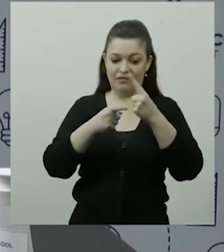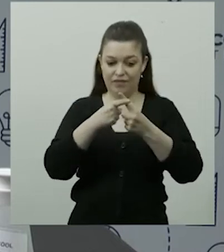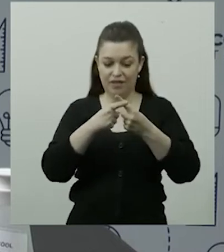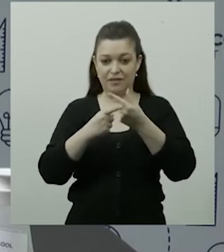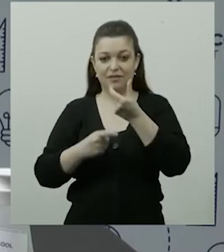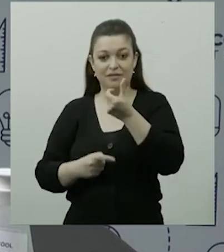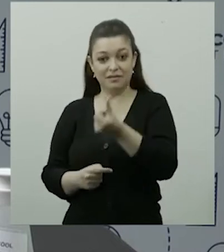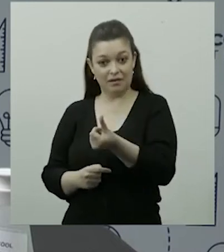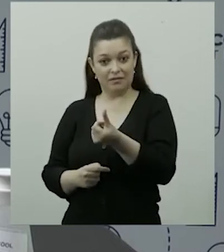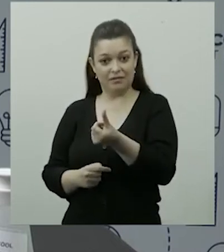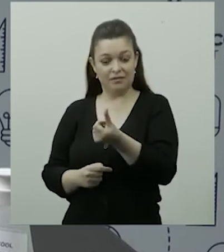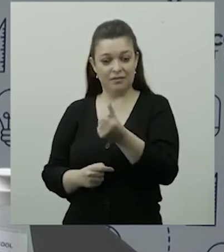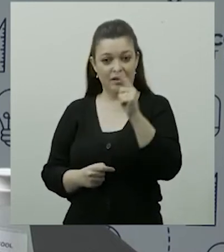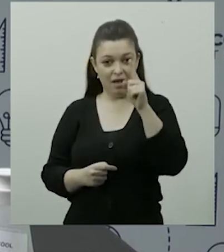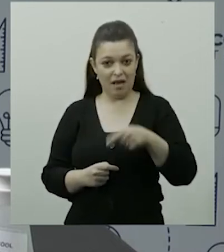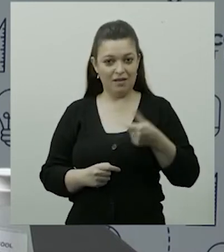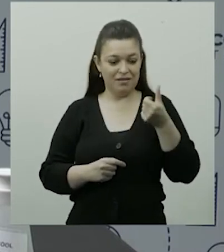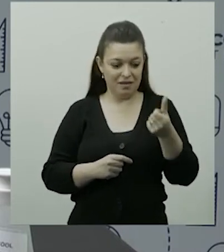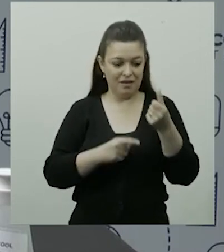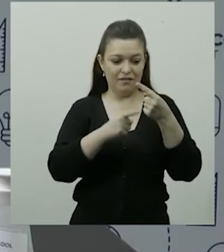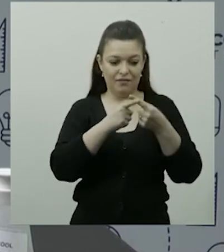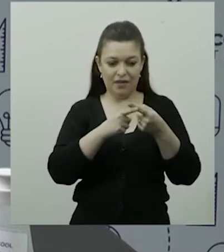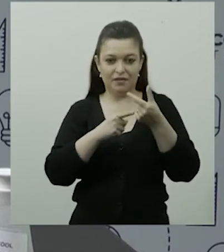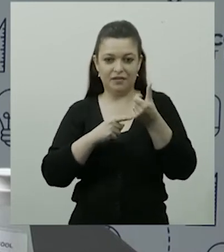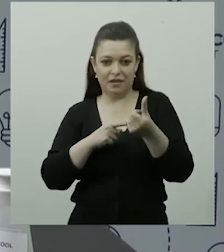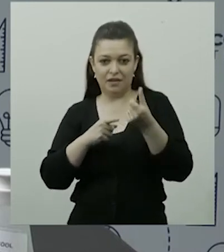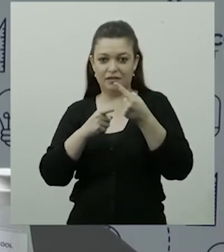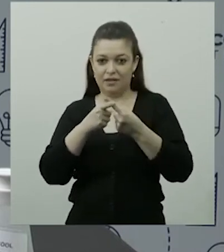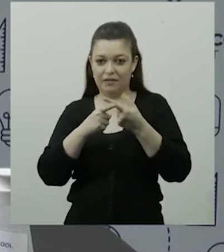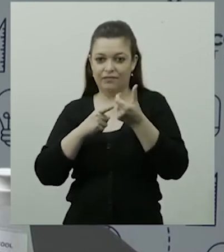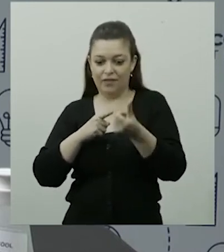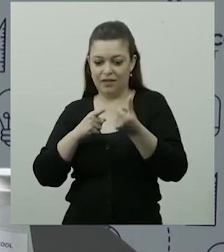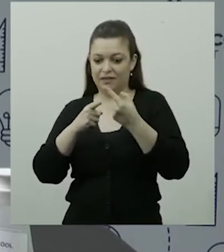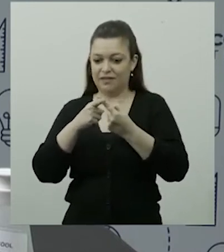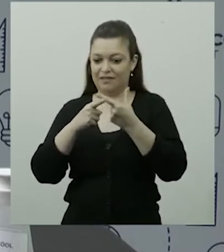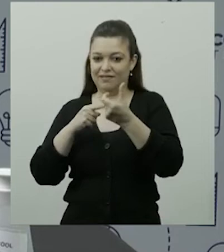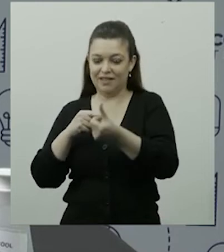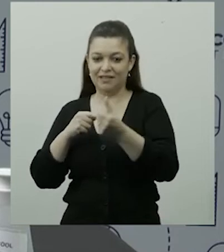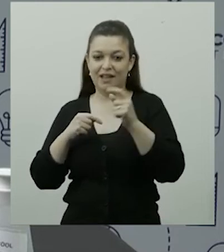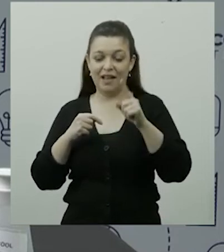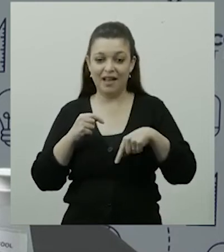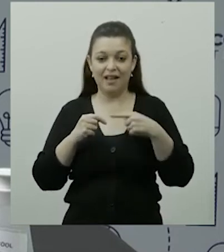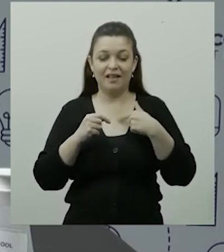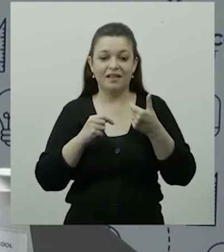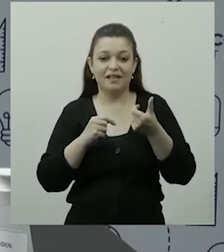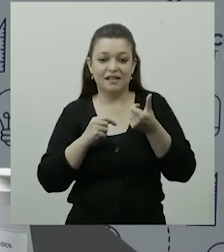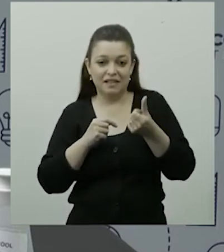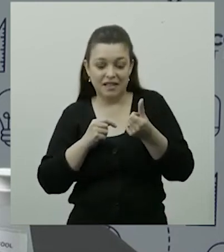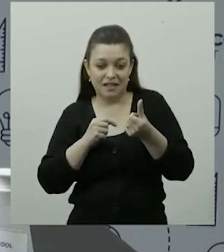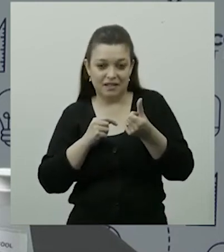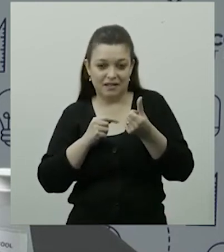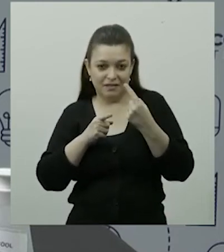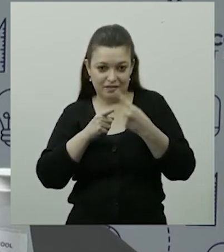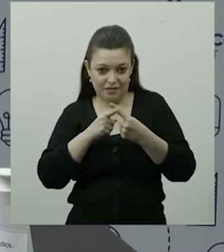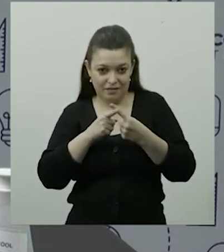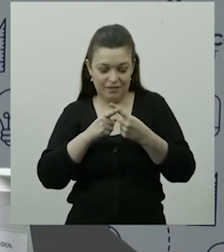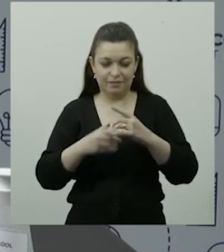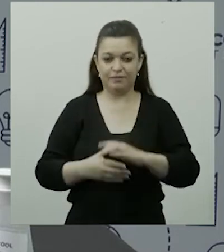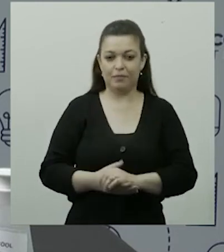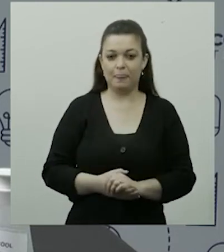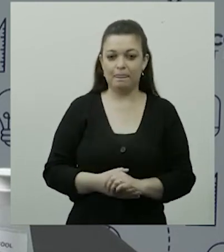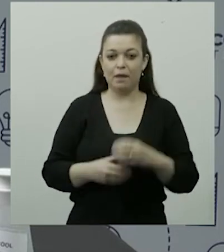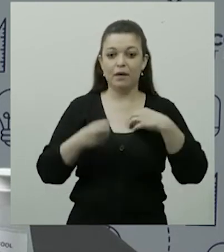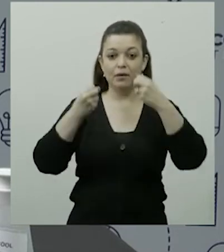6. Vamos conferir com os palitos aqui. 1, 2,